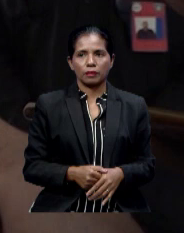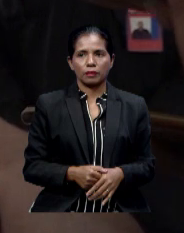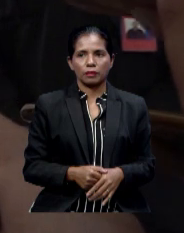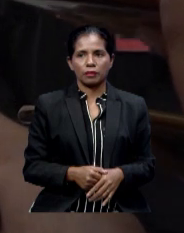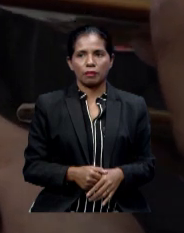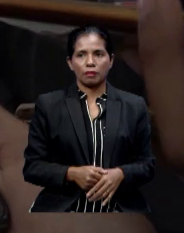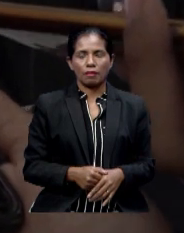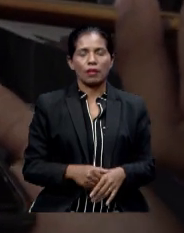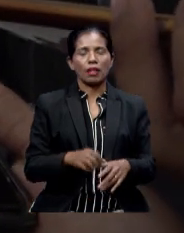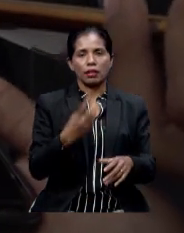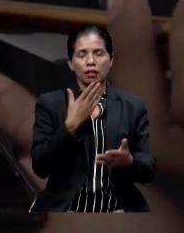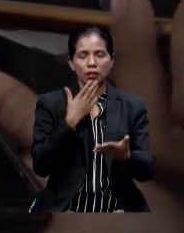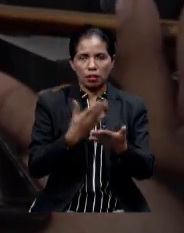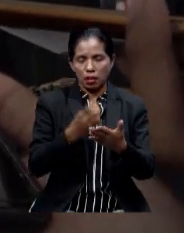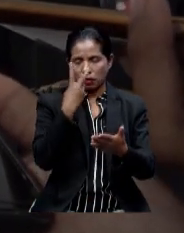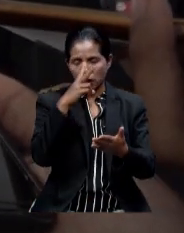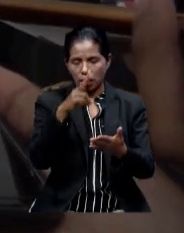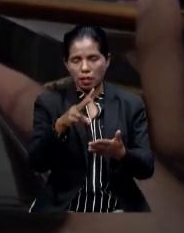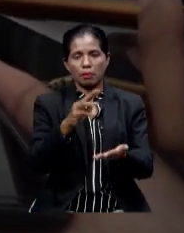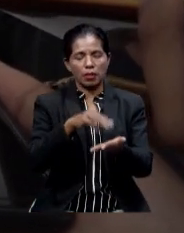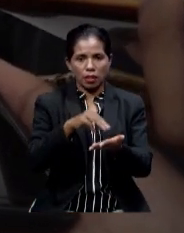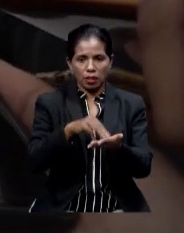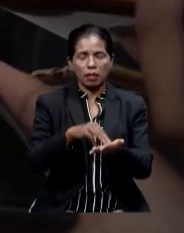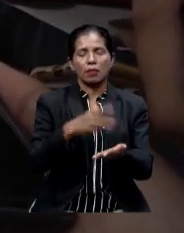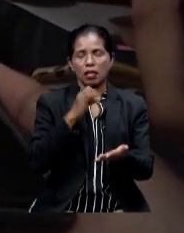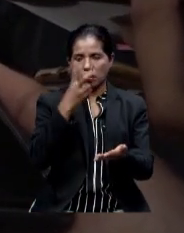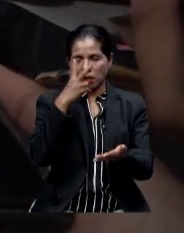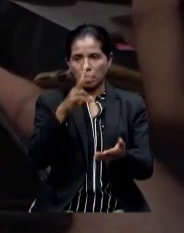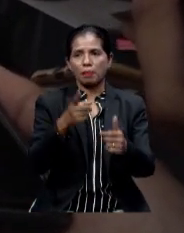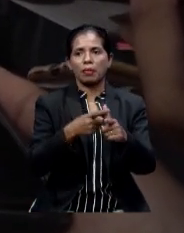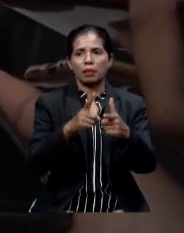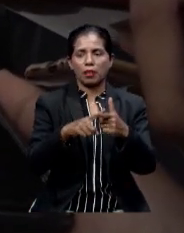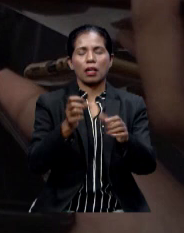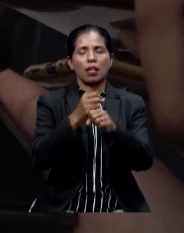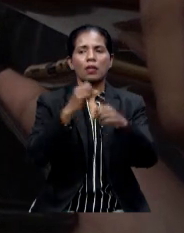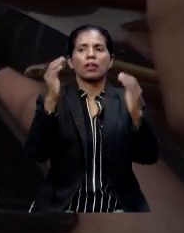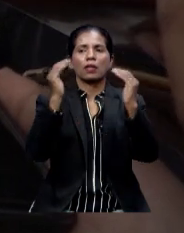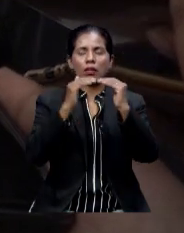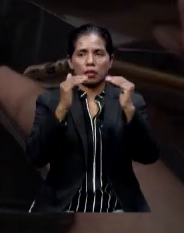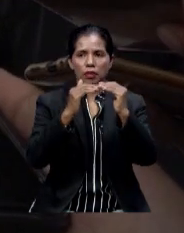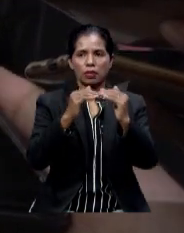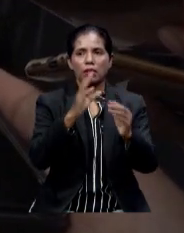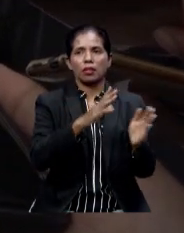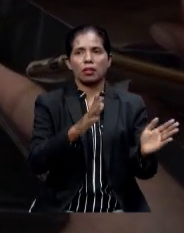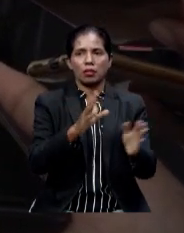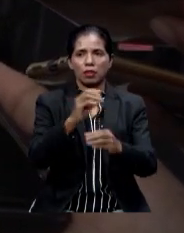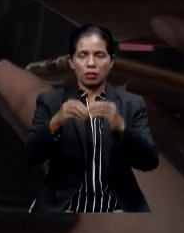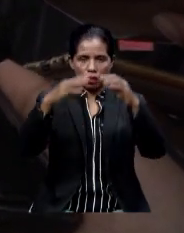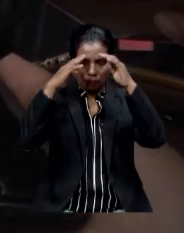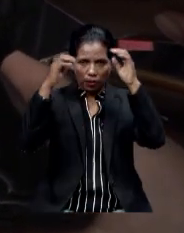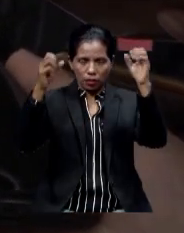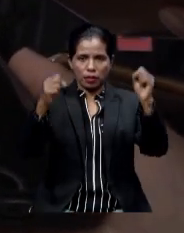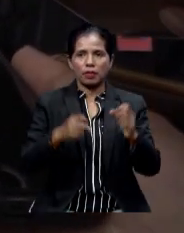Bem, eu tenho que barrer a matéria, não vai, mas eu tenho que intervir. Primeiro, eu vou o discurso por parte do seu presidente da